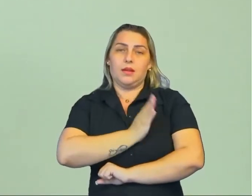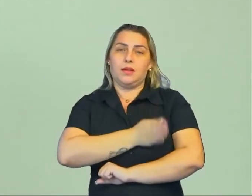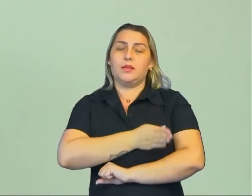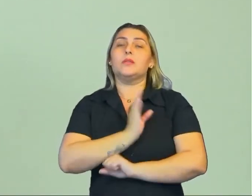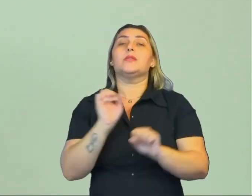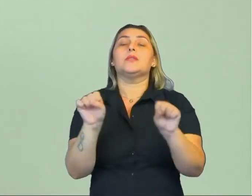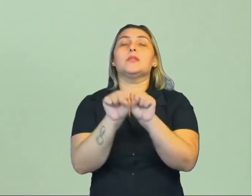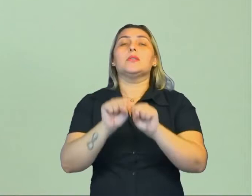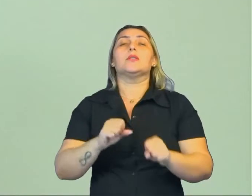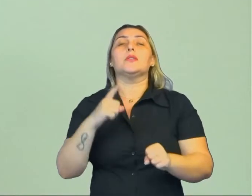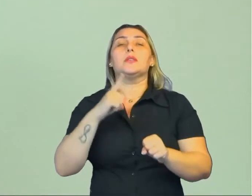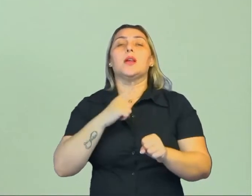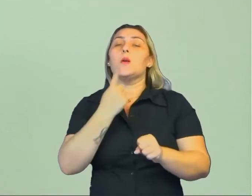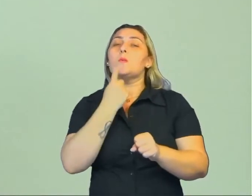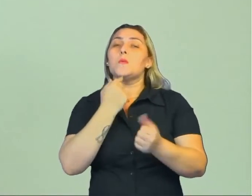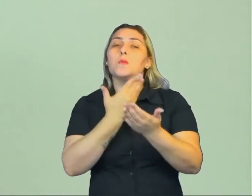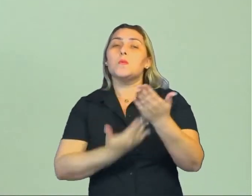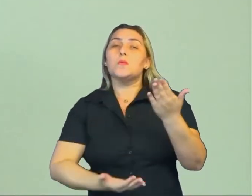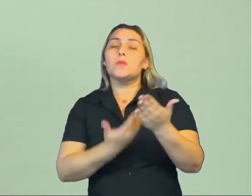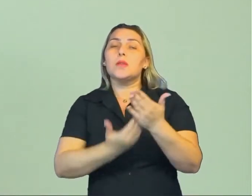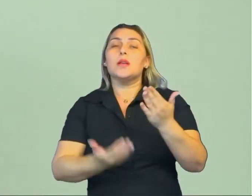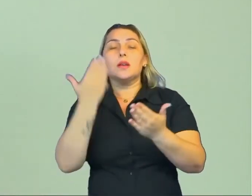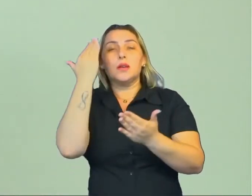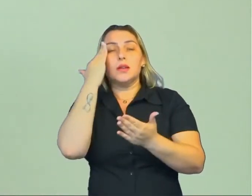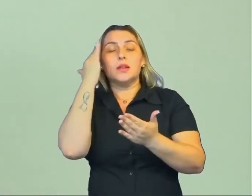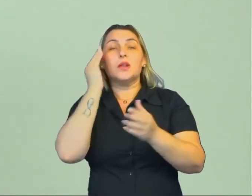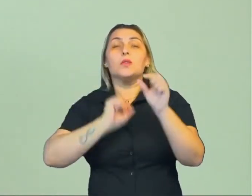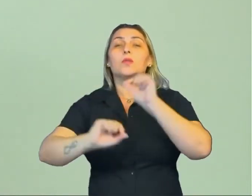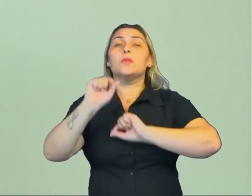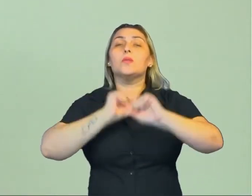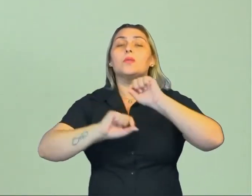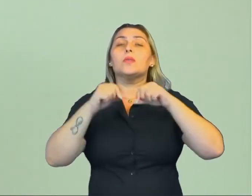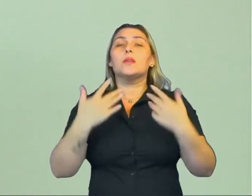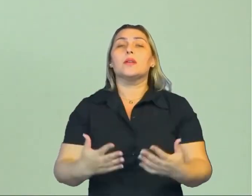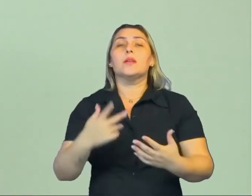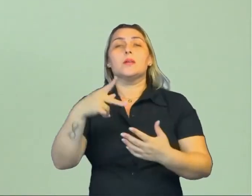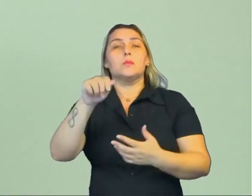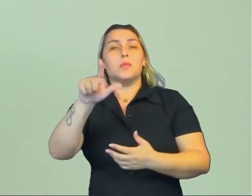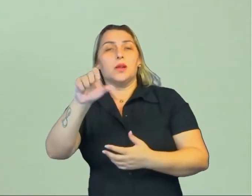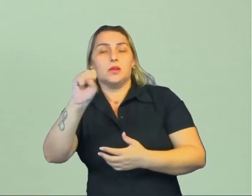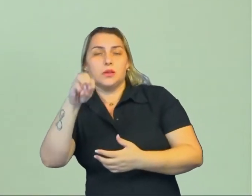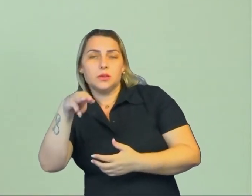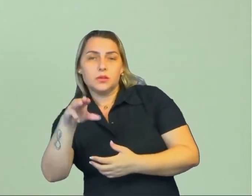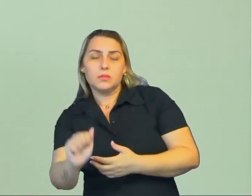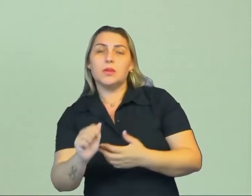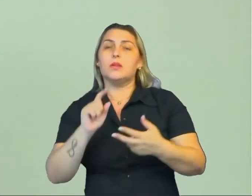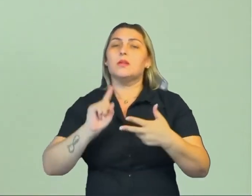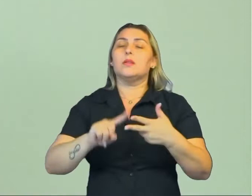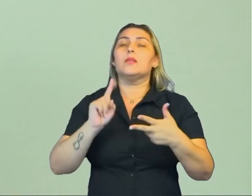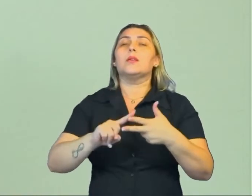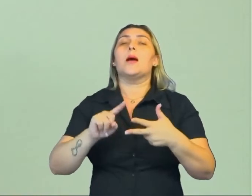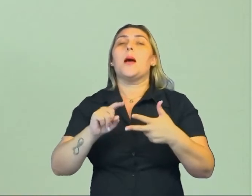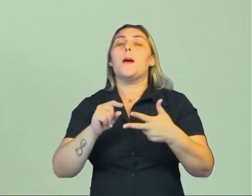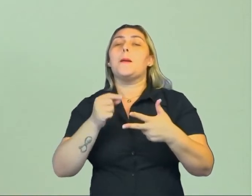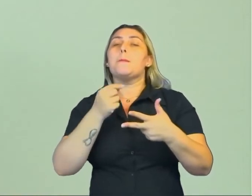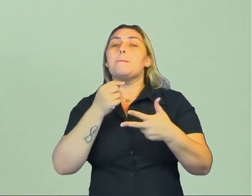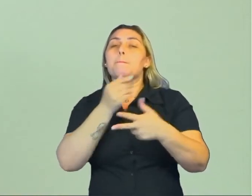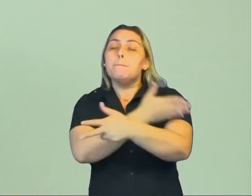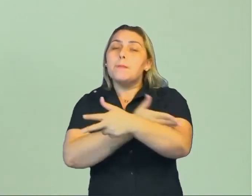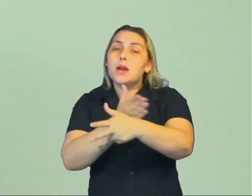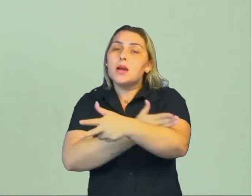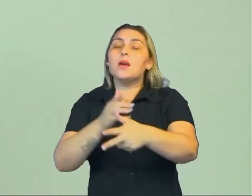Nesse sistema nós temos o sangue, que compreende o quê? Plasma, compreende glóbulos brancos, que